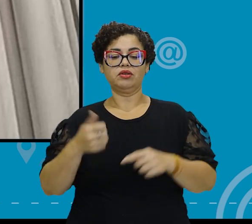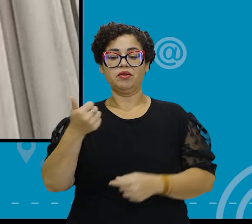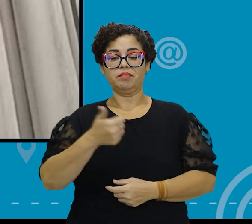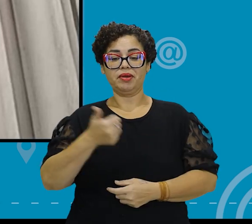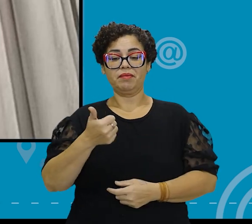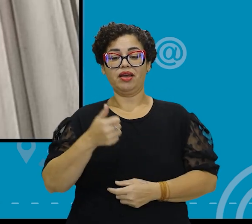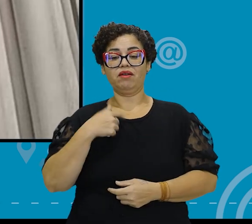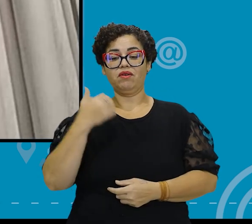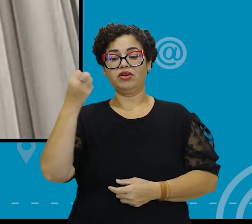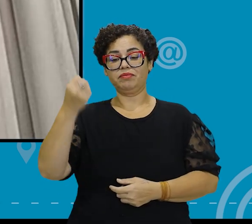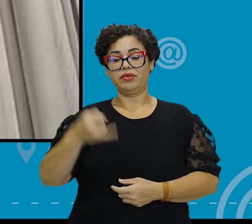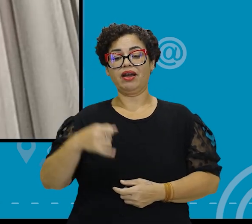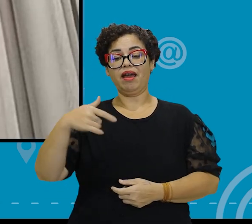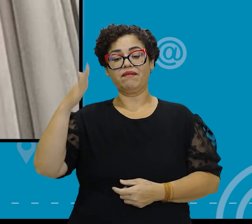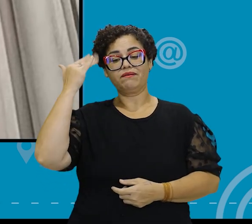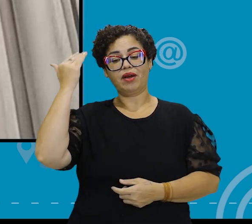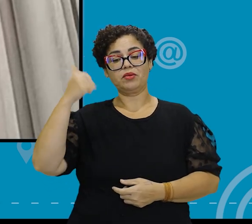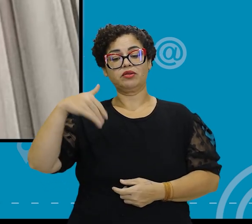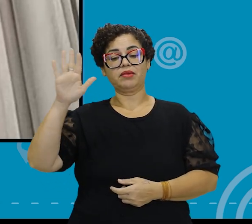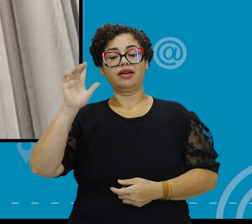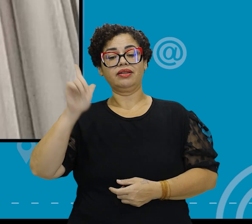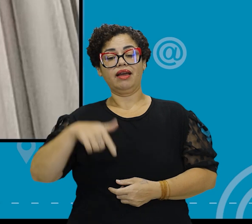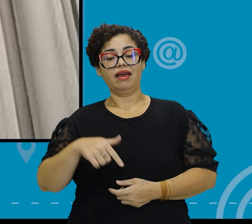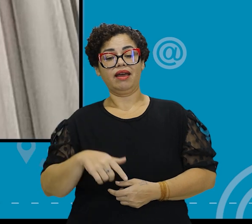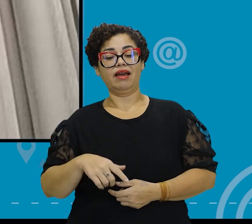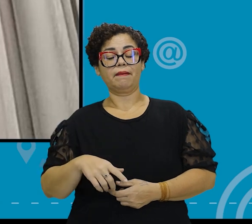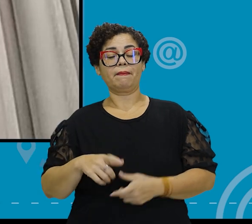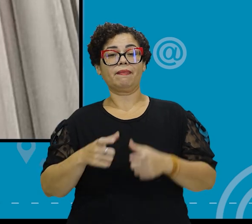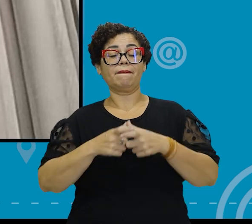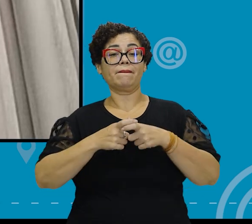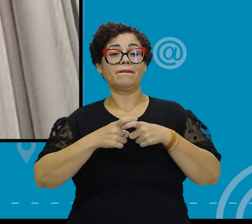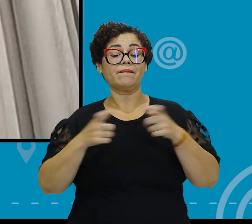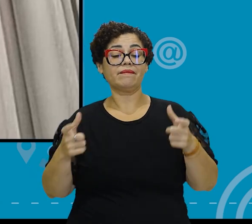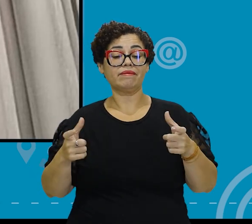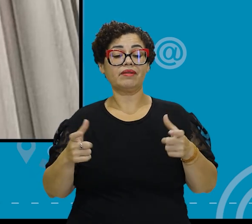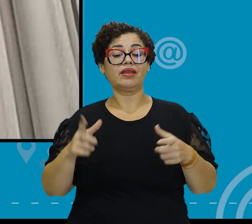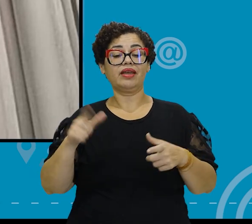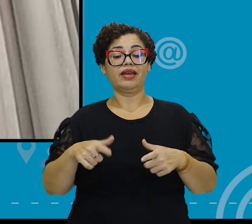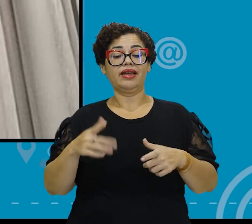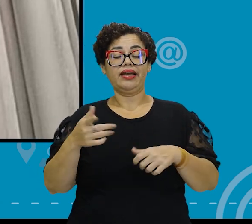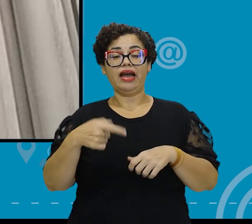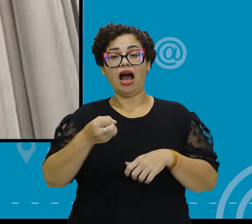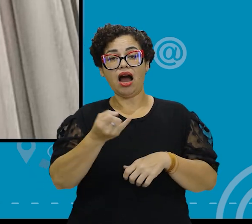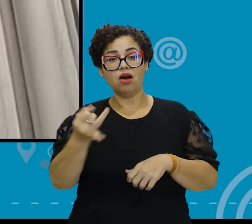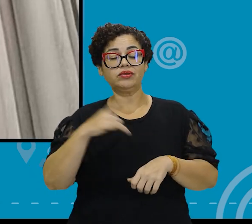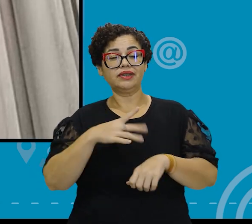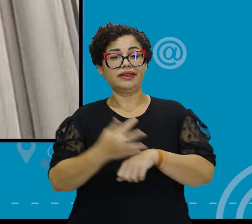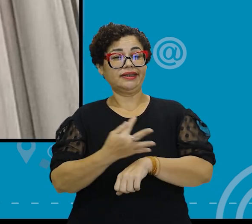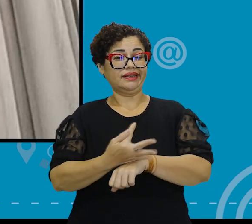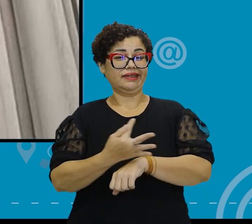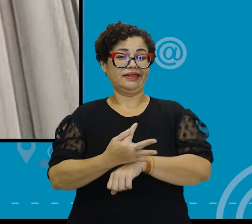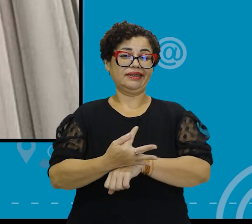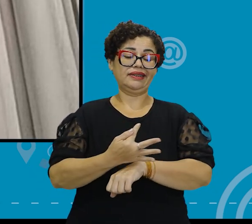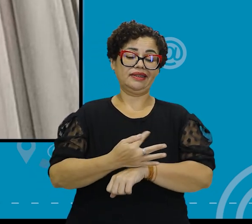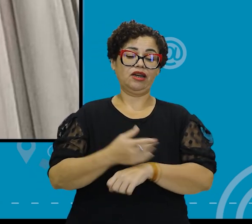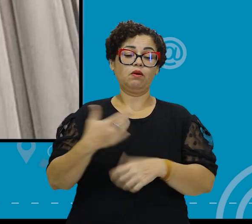citar aqui é aquele mais famoso, é a grande T. Existe uma resistência enorme